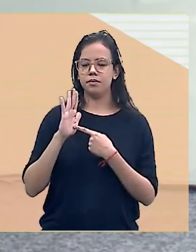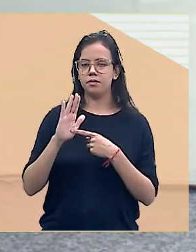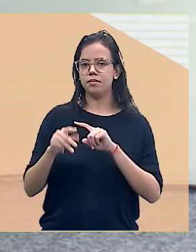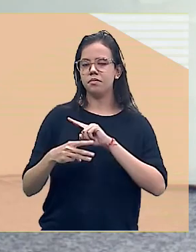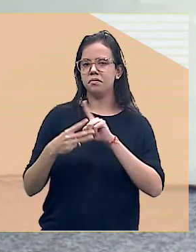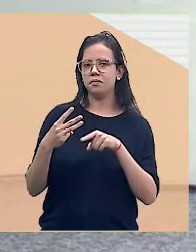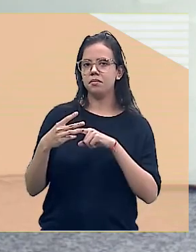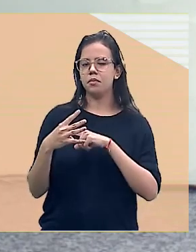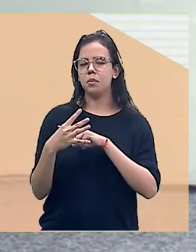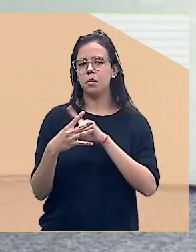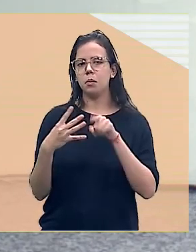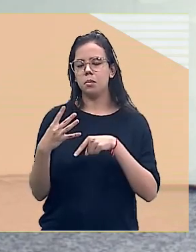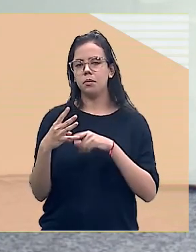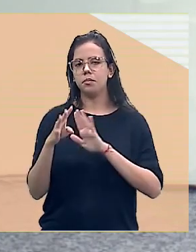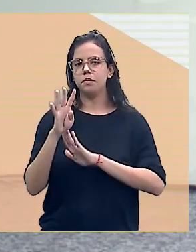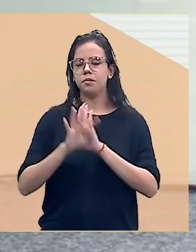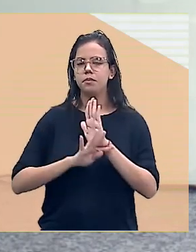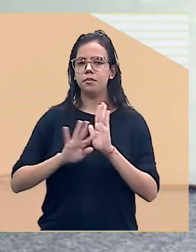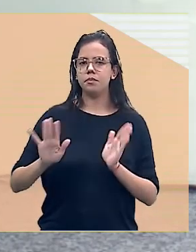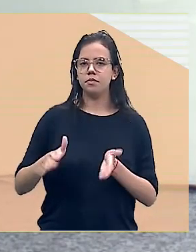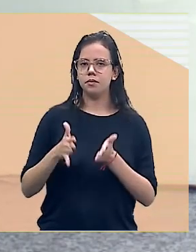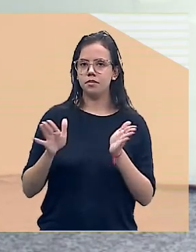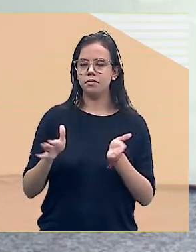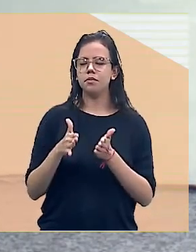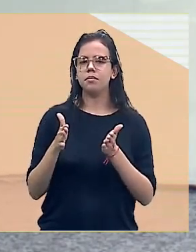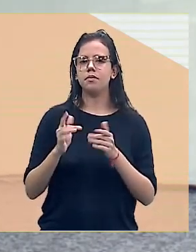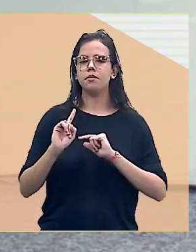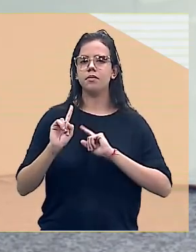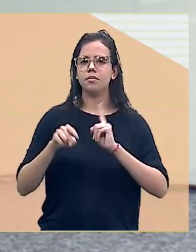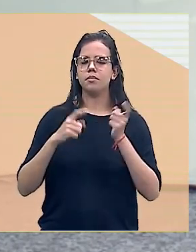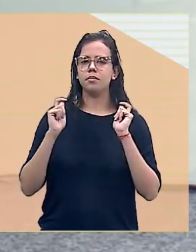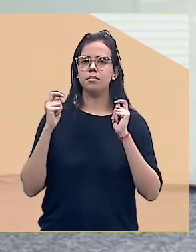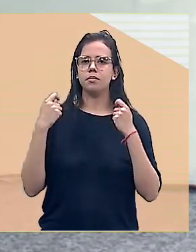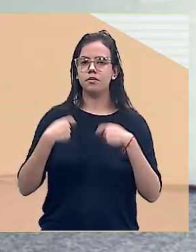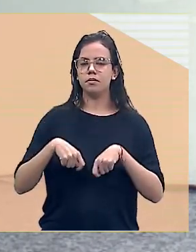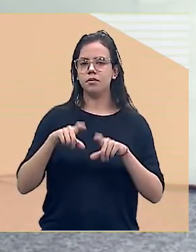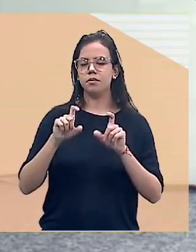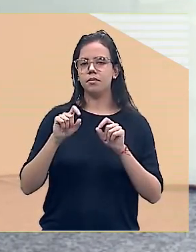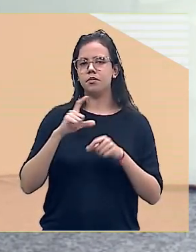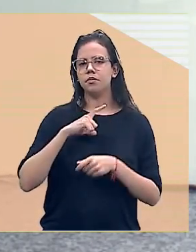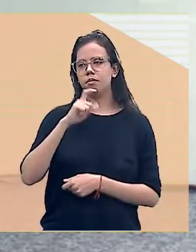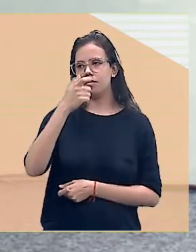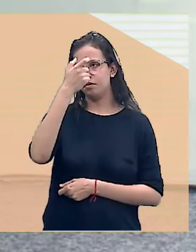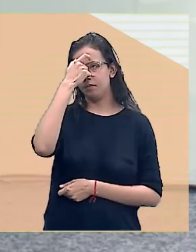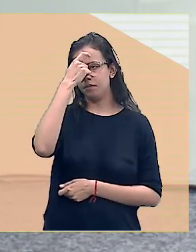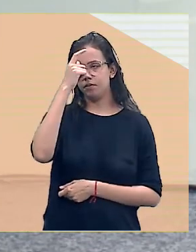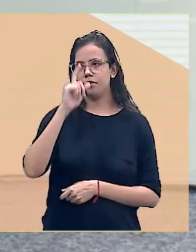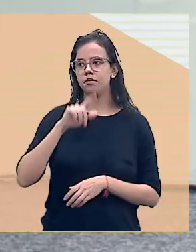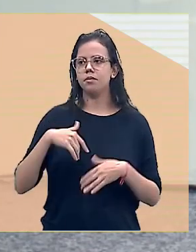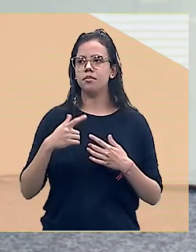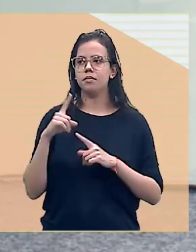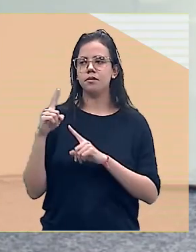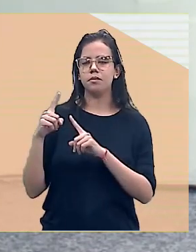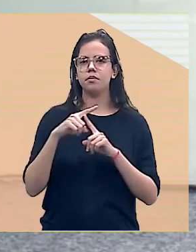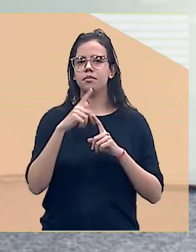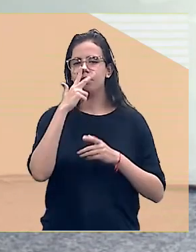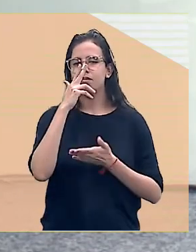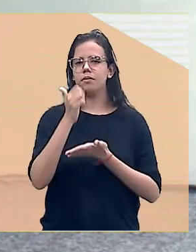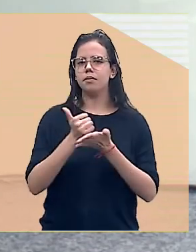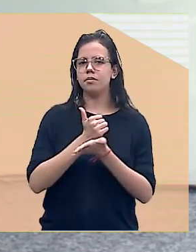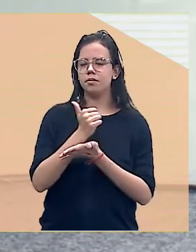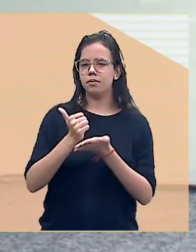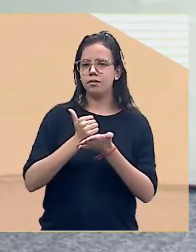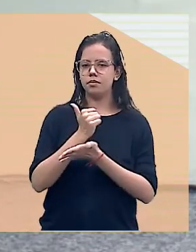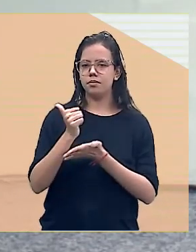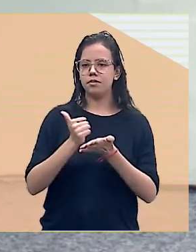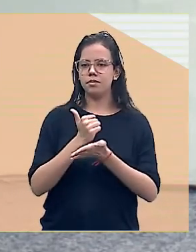três quatro textos motivadoras a partir dali você já tem uma noção né É um tipo assim de subsídio